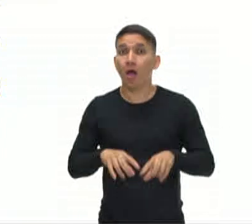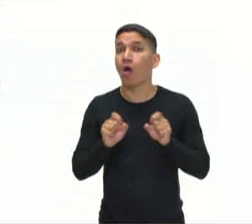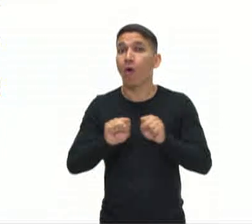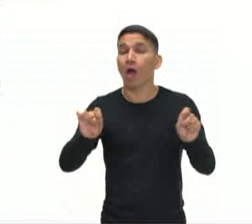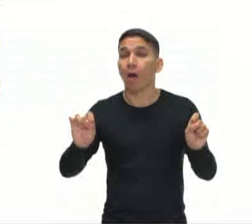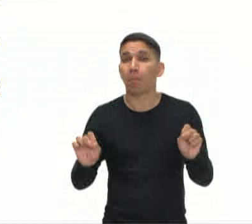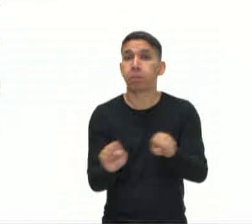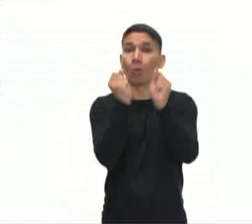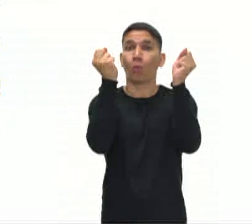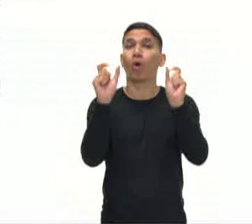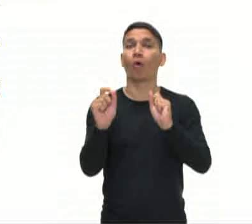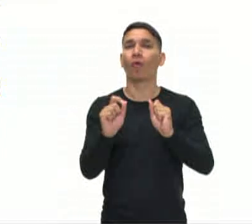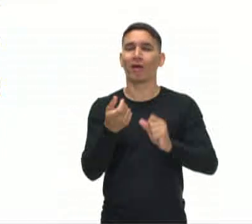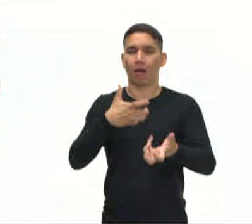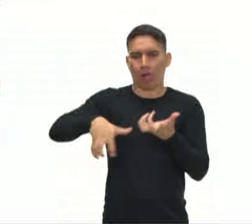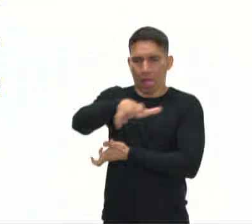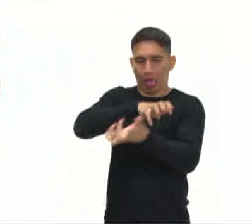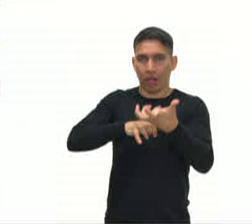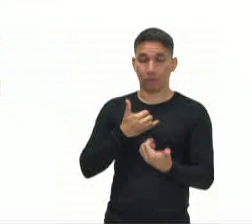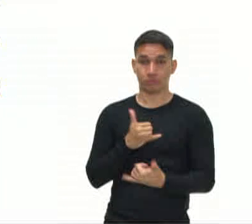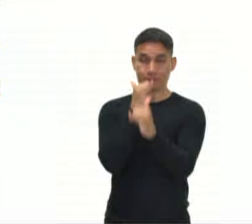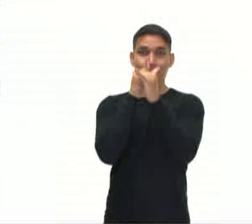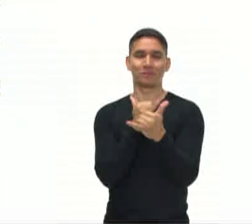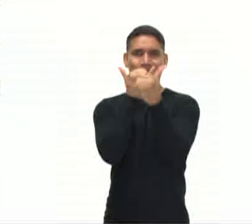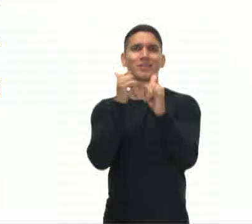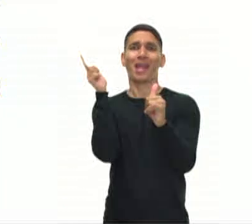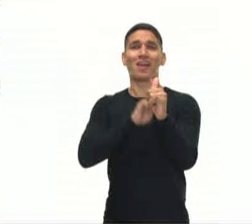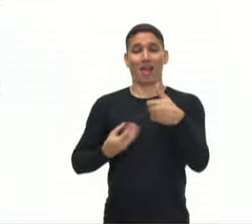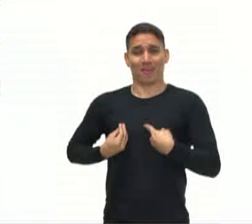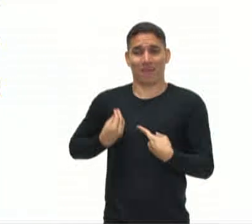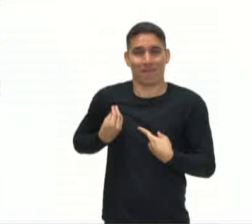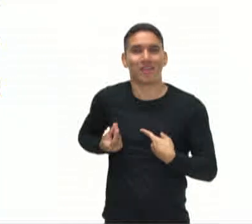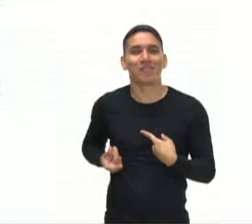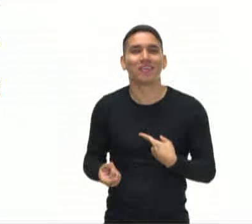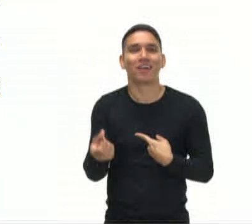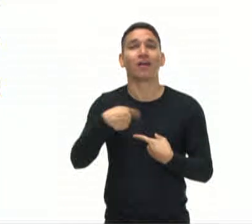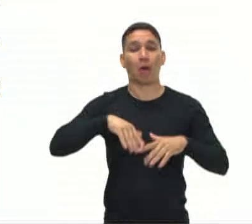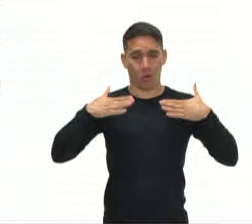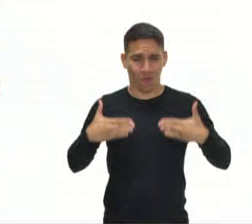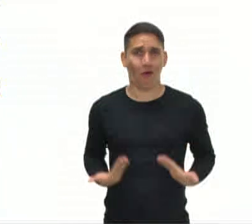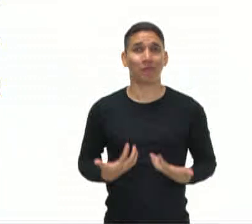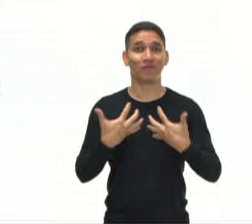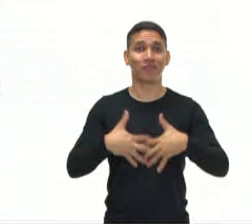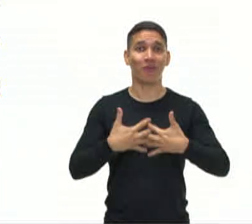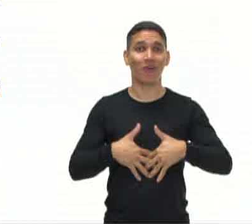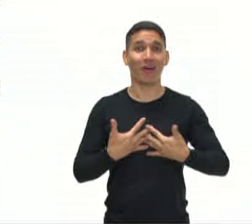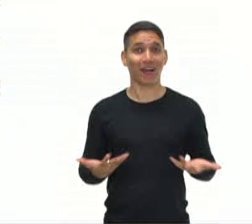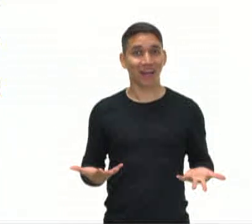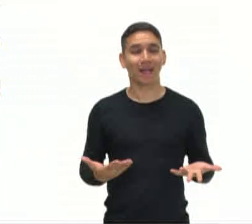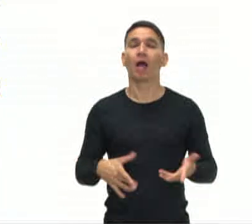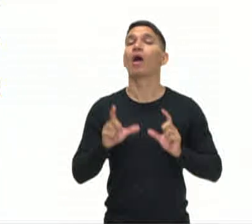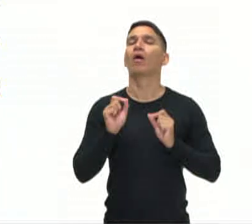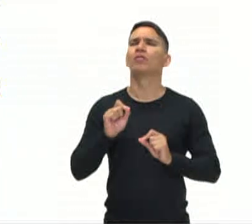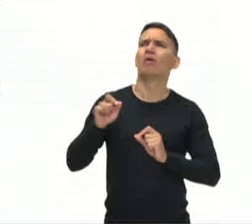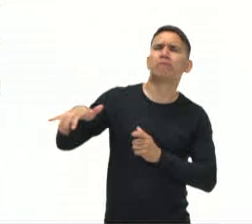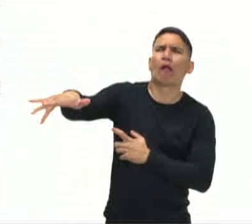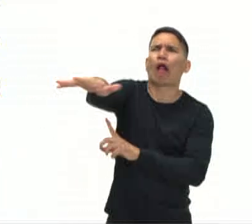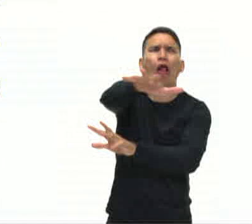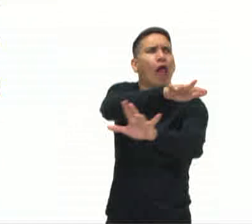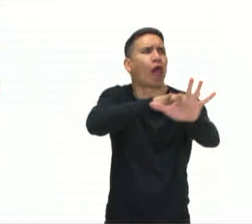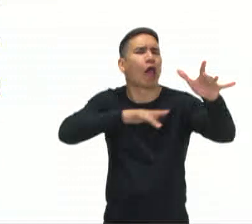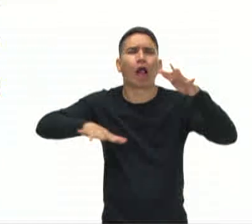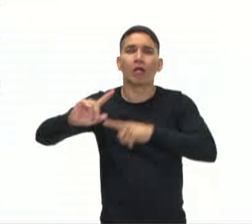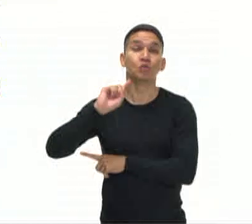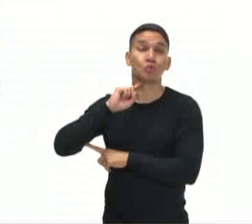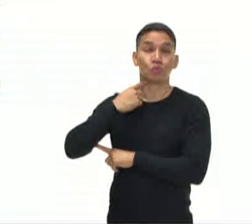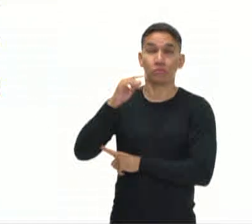de ligações químicas. Temos a energia para manter as funções vitais do nosso corpo funcionando. A poluição atmosférica, gerada